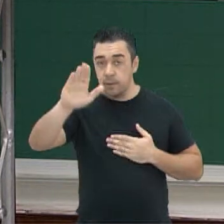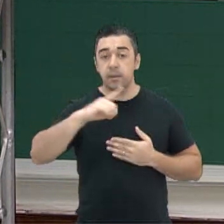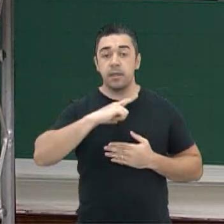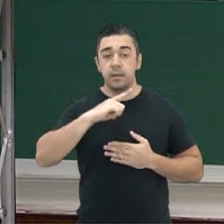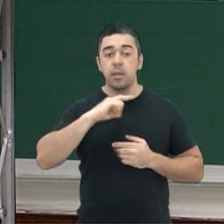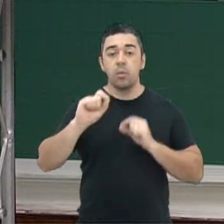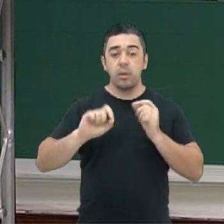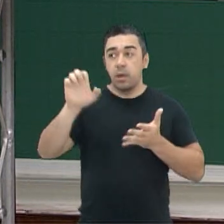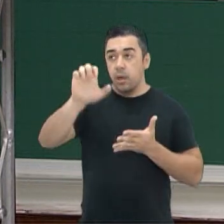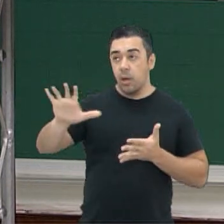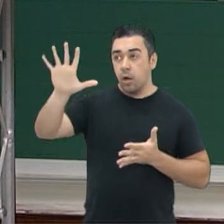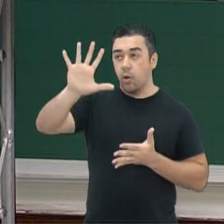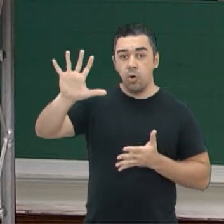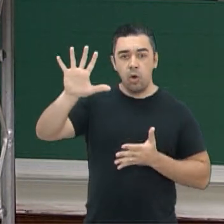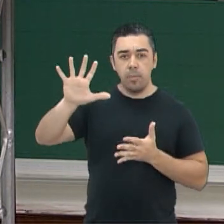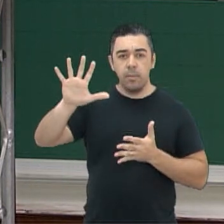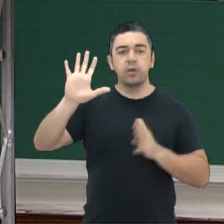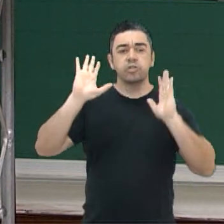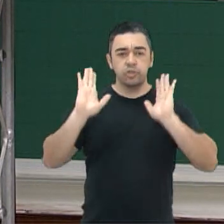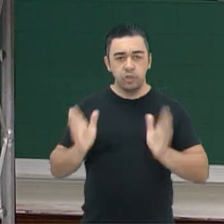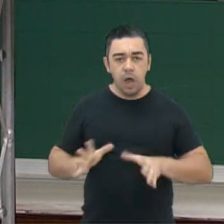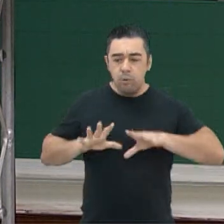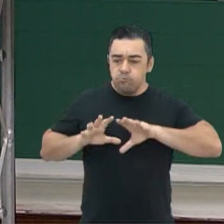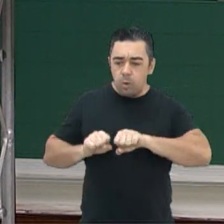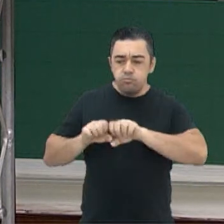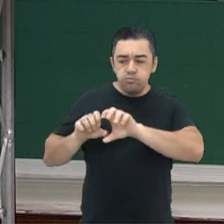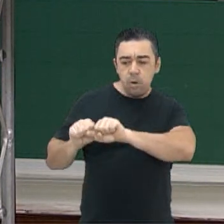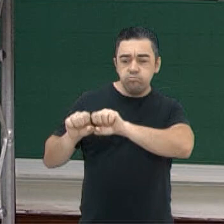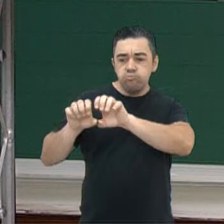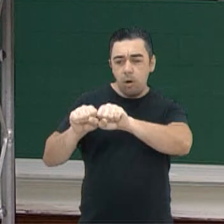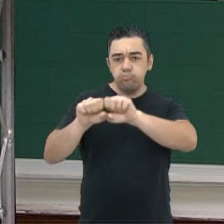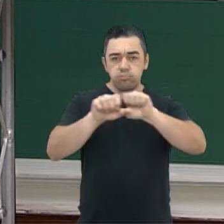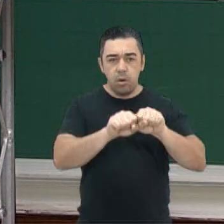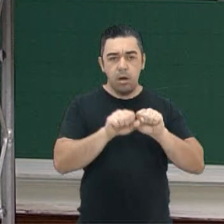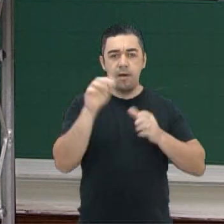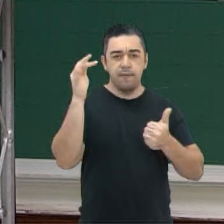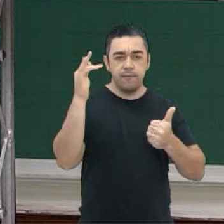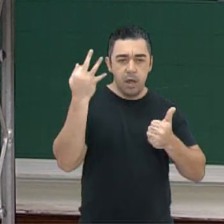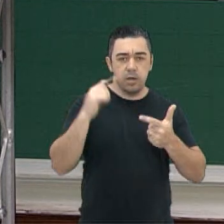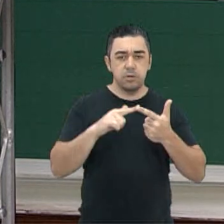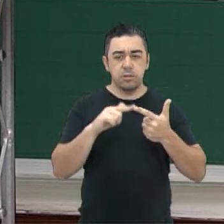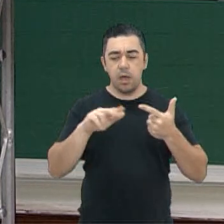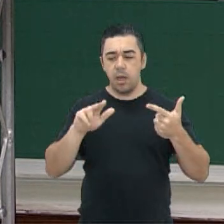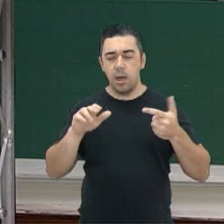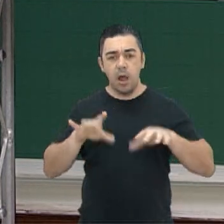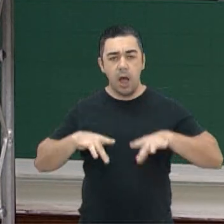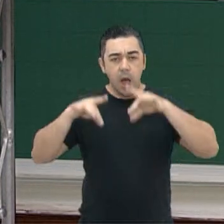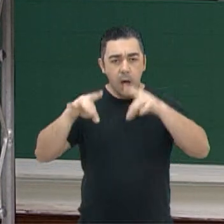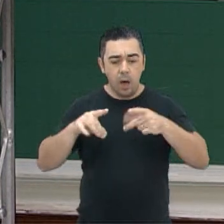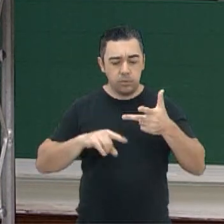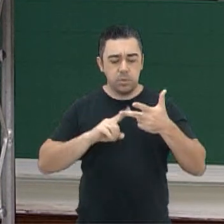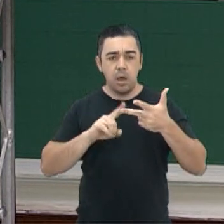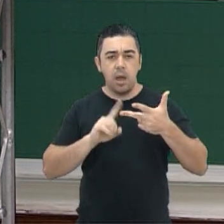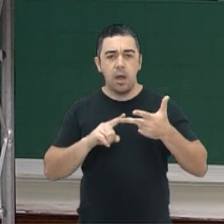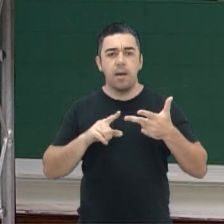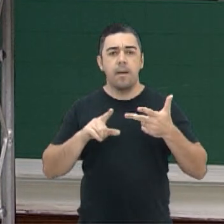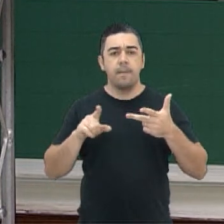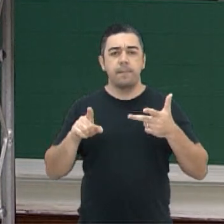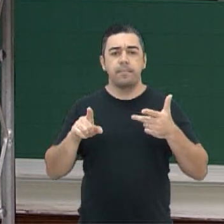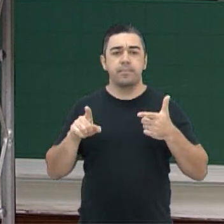mãos. Poxa, já dominou a França, já aquelas regiões que já tinha invadido antes, a Áustria, a região do Memel,